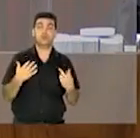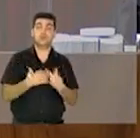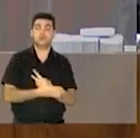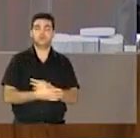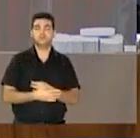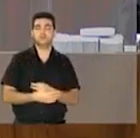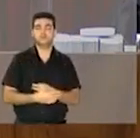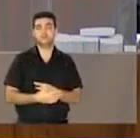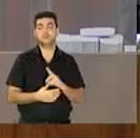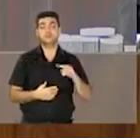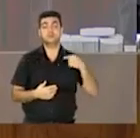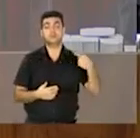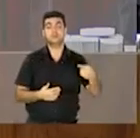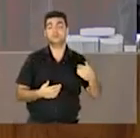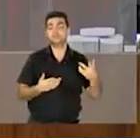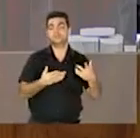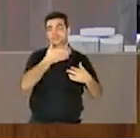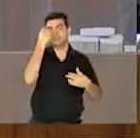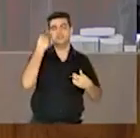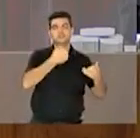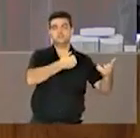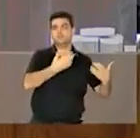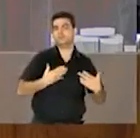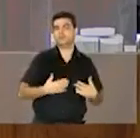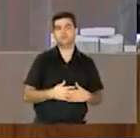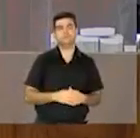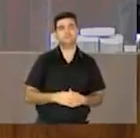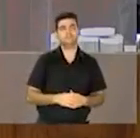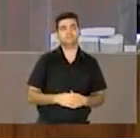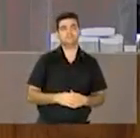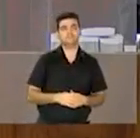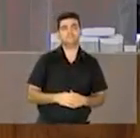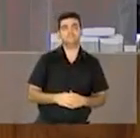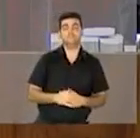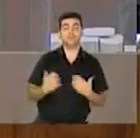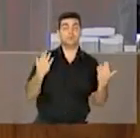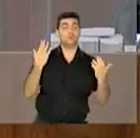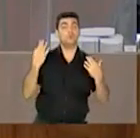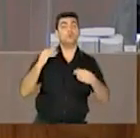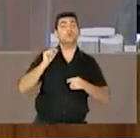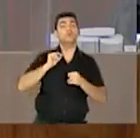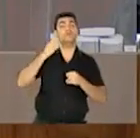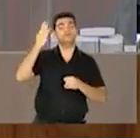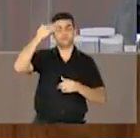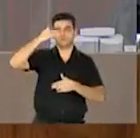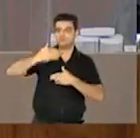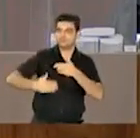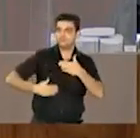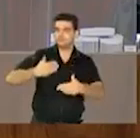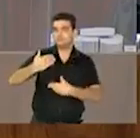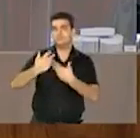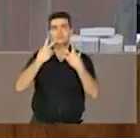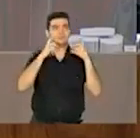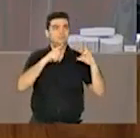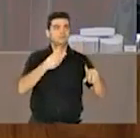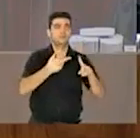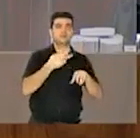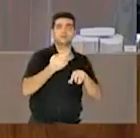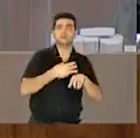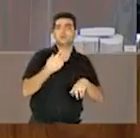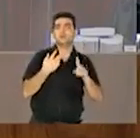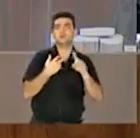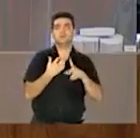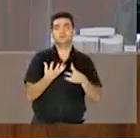ilícito, deixando de trazer elementos que poderiam ser elucidativos, a exemplo de prints de mensagens de